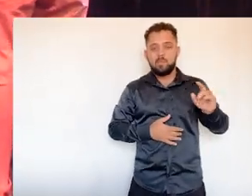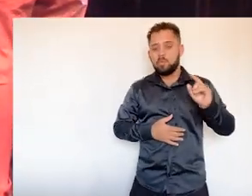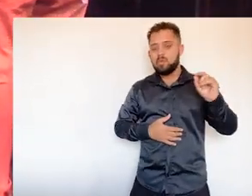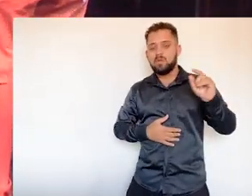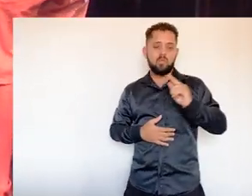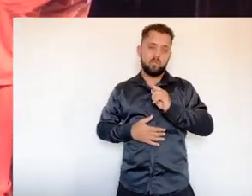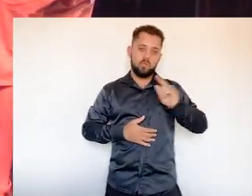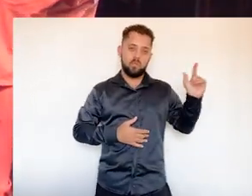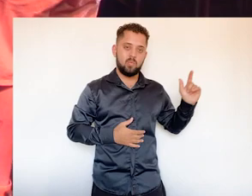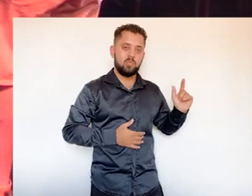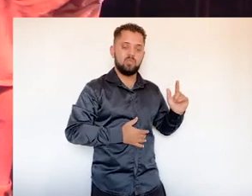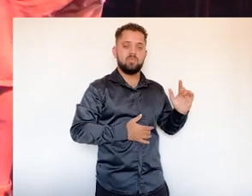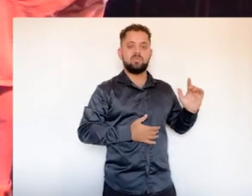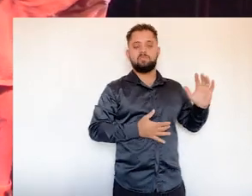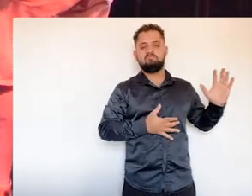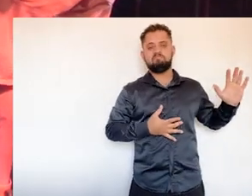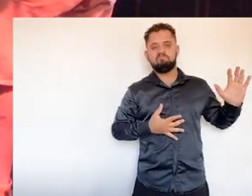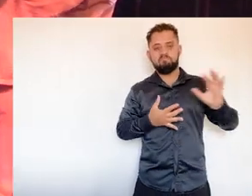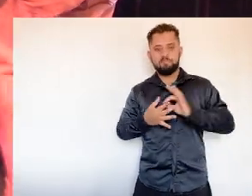dessa linha.